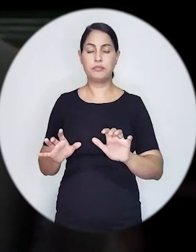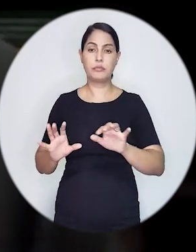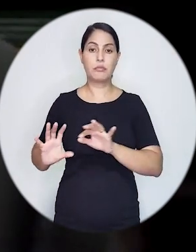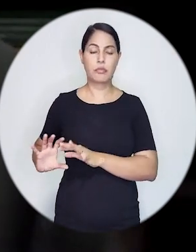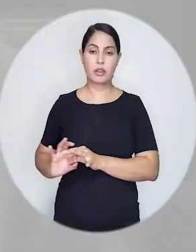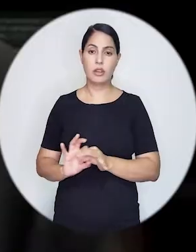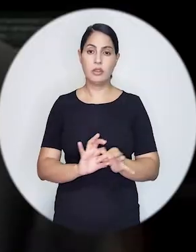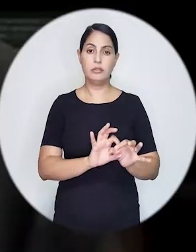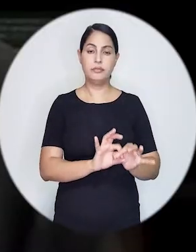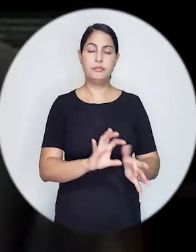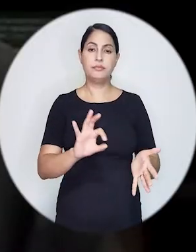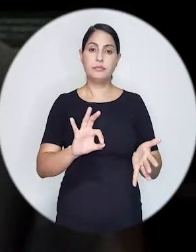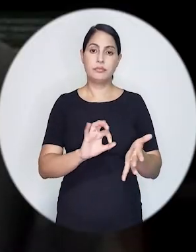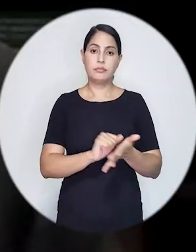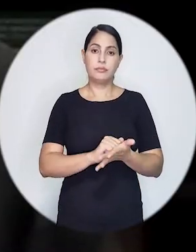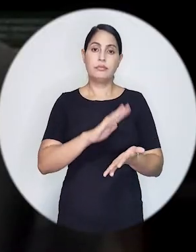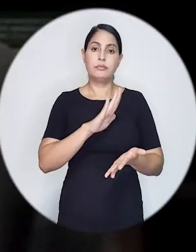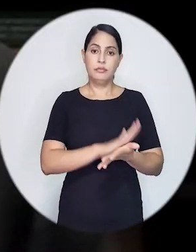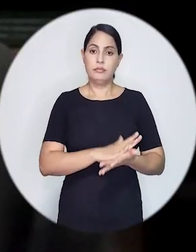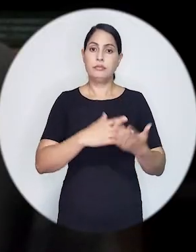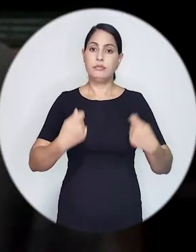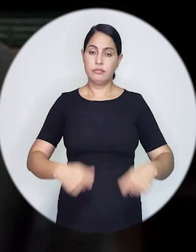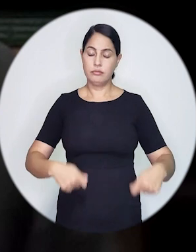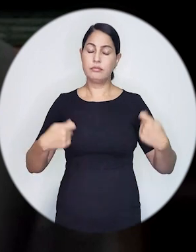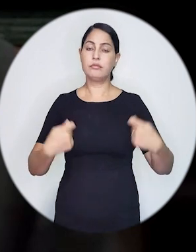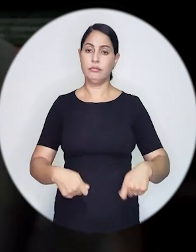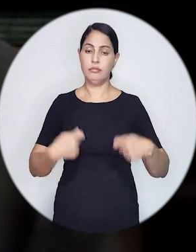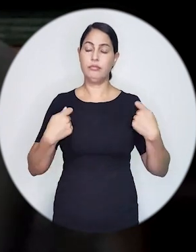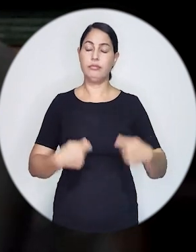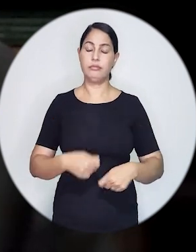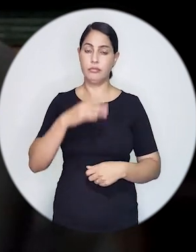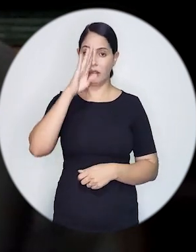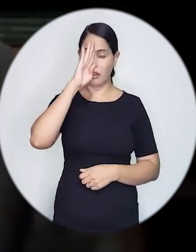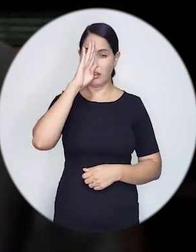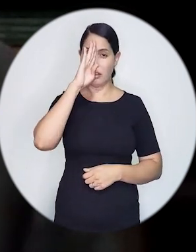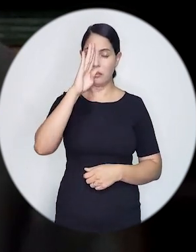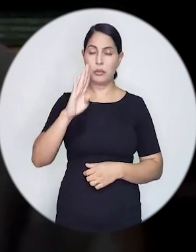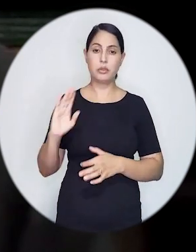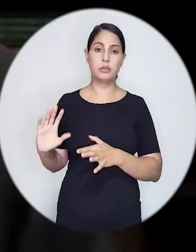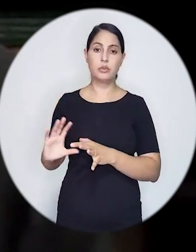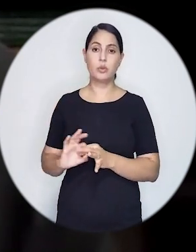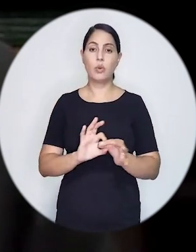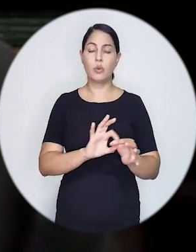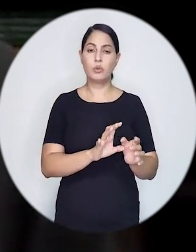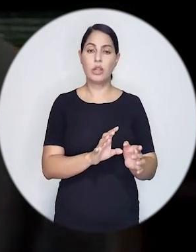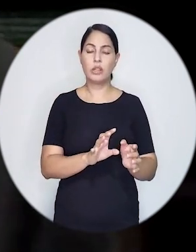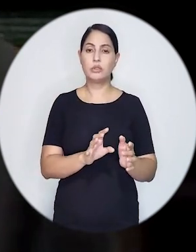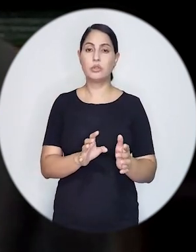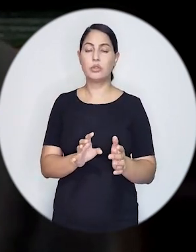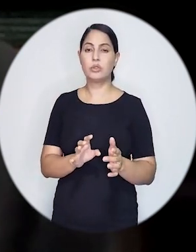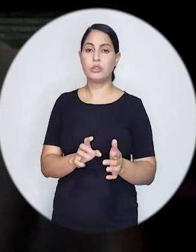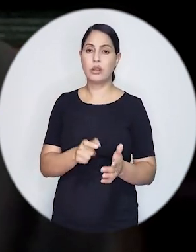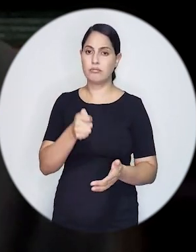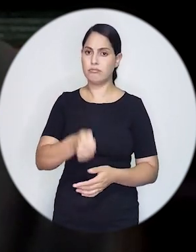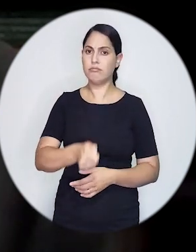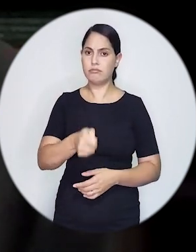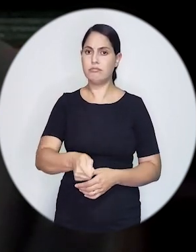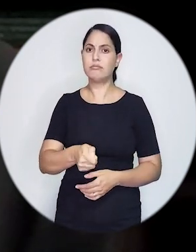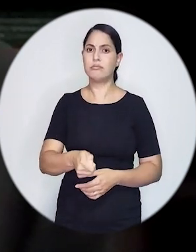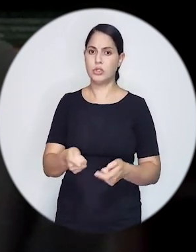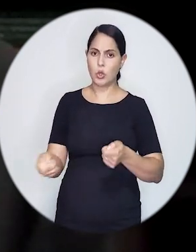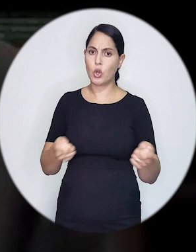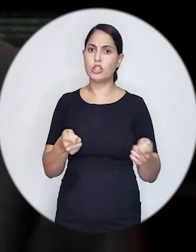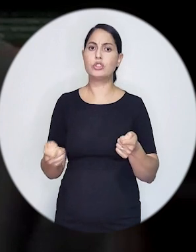Diante disso, a necessidade desse cadastro, inclusive para exercer o